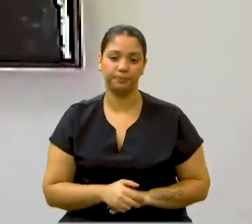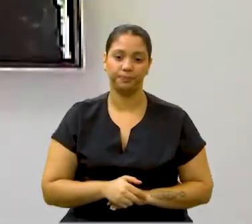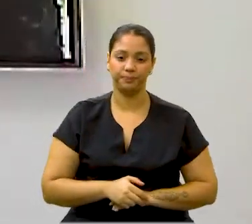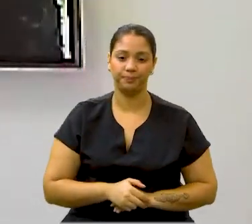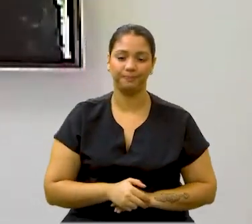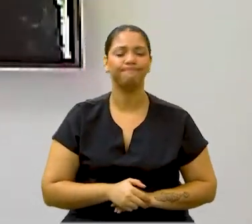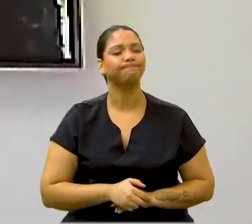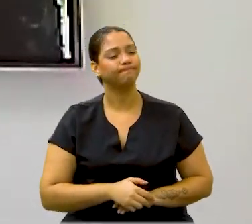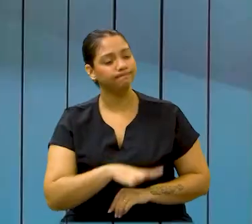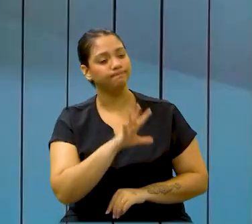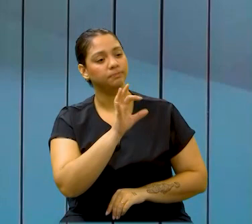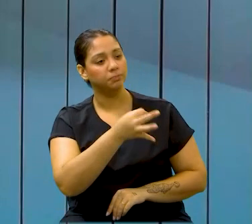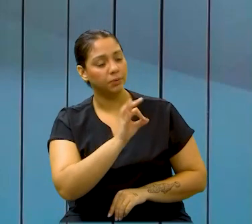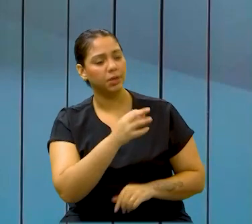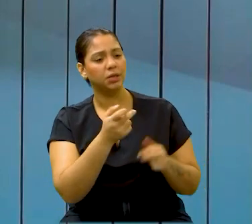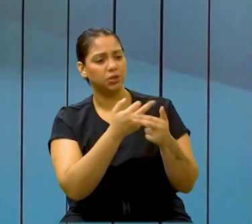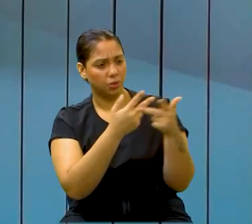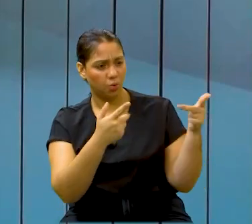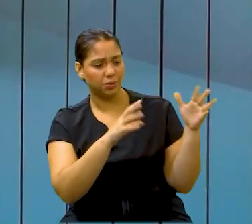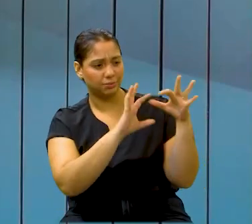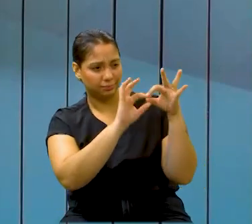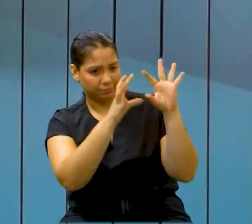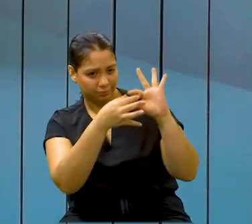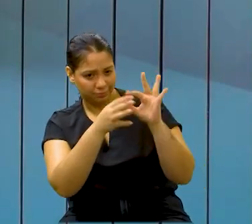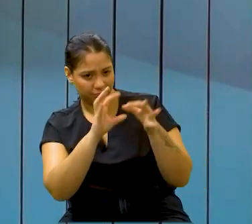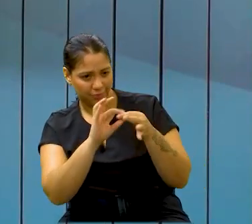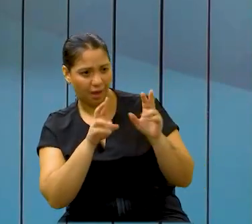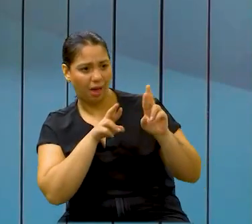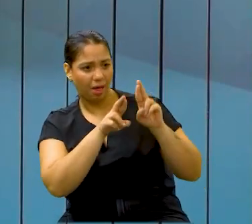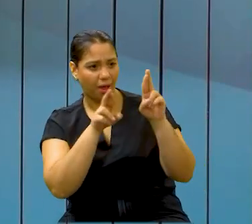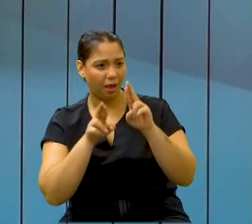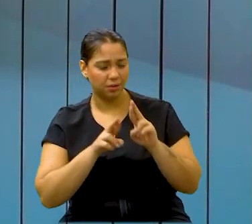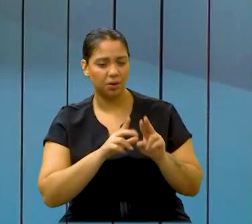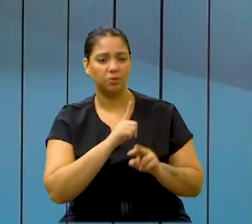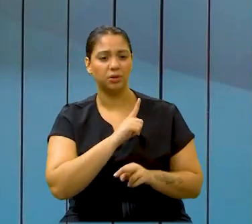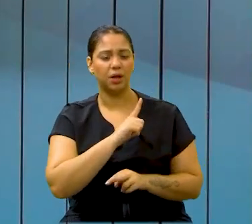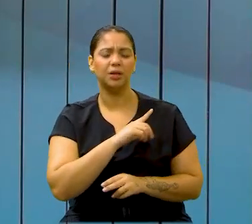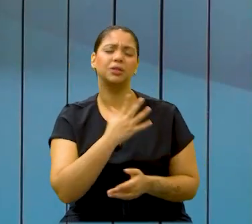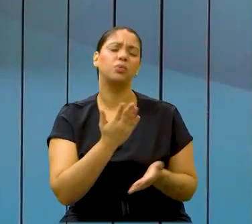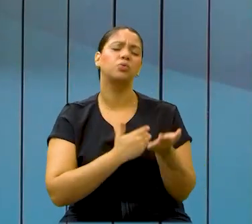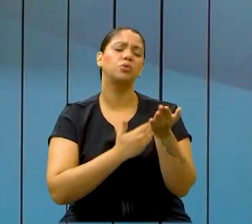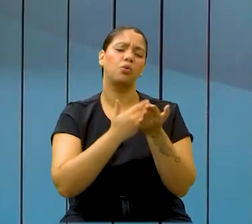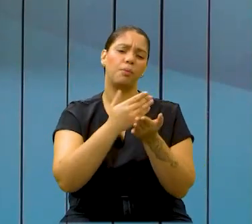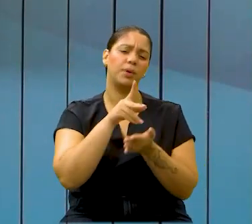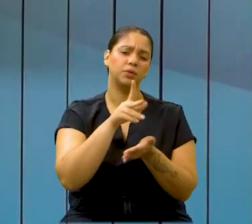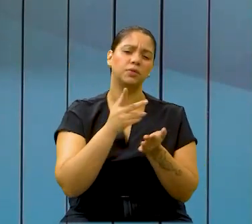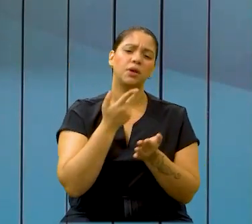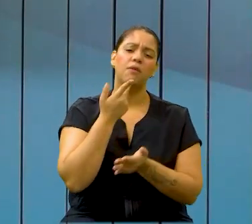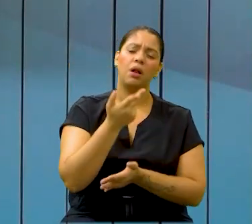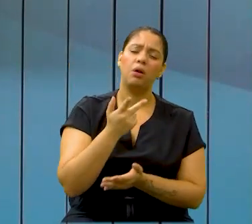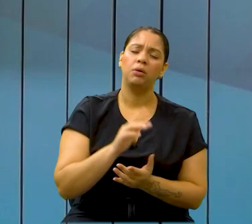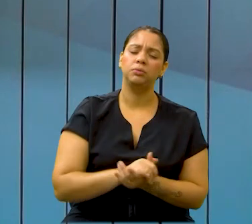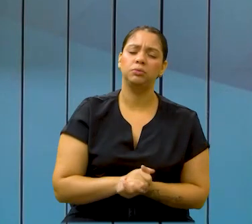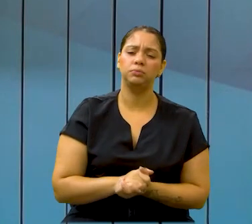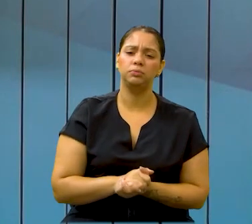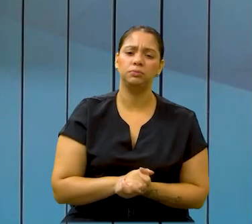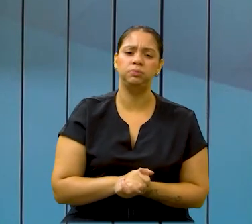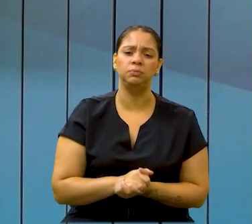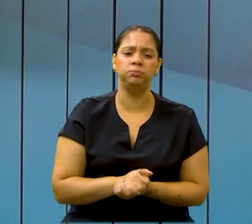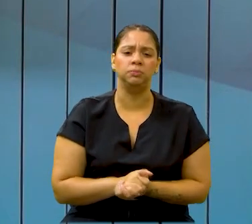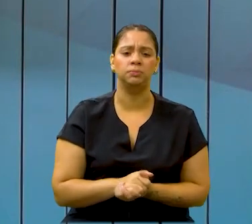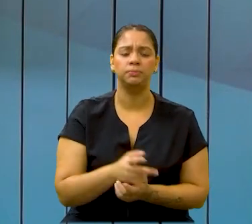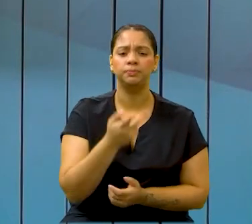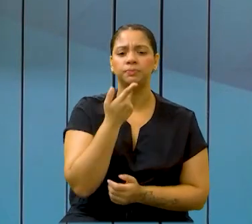principalmente. Realmente, as coisas estão interligadas, relacionadas. E, doutora, no começo da sua fala, a